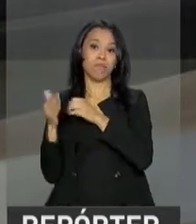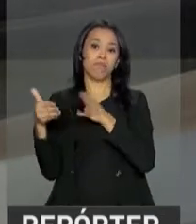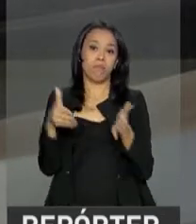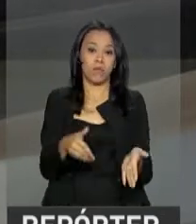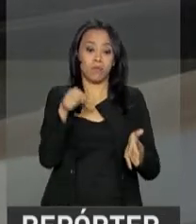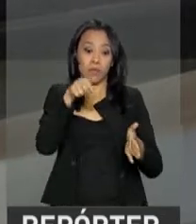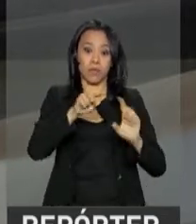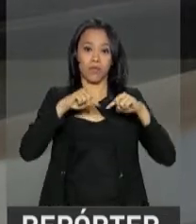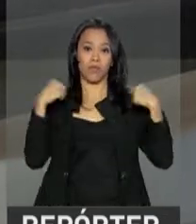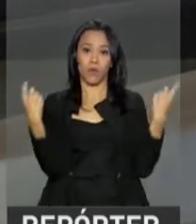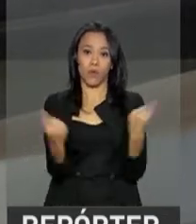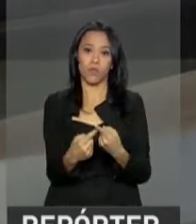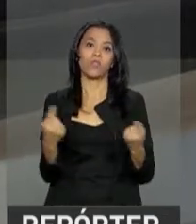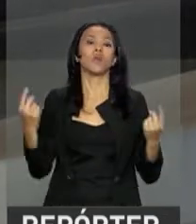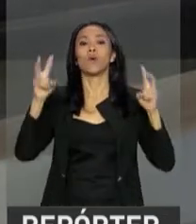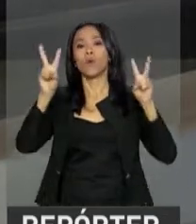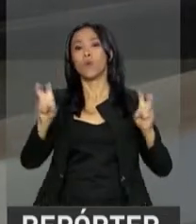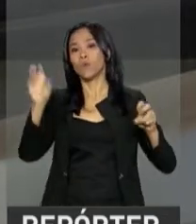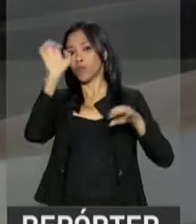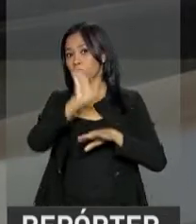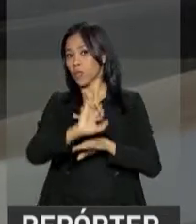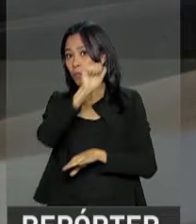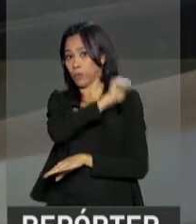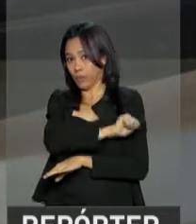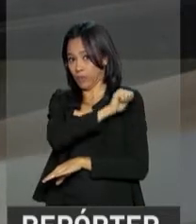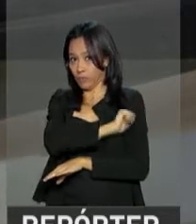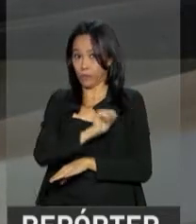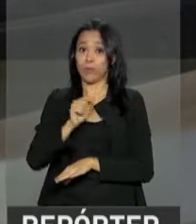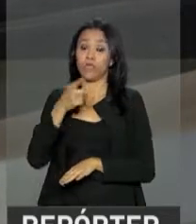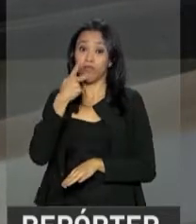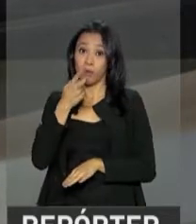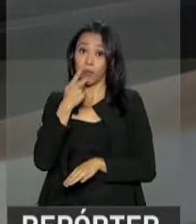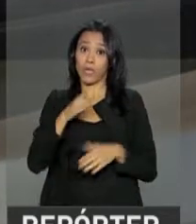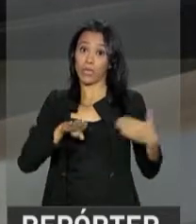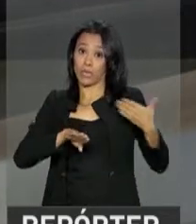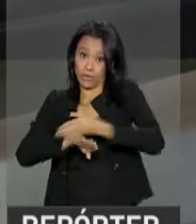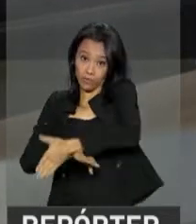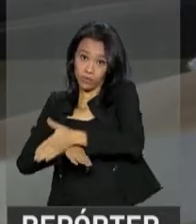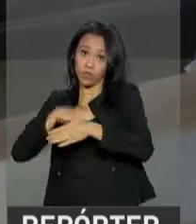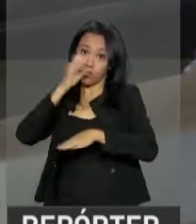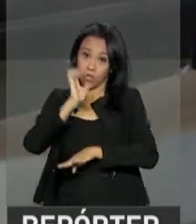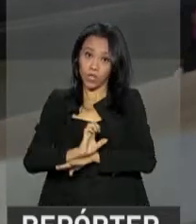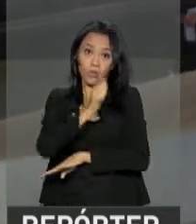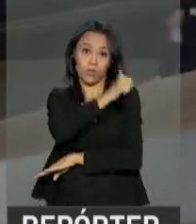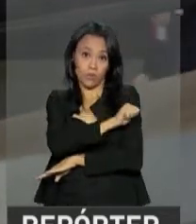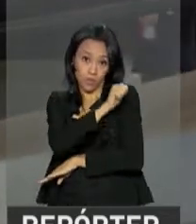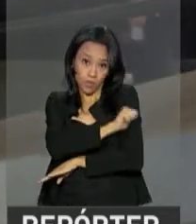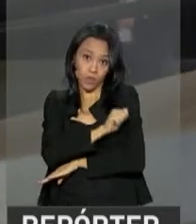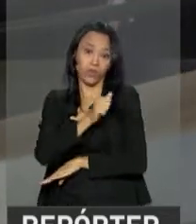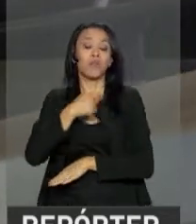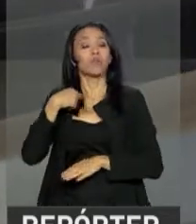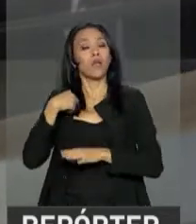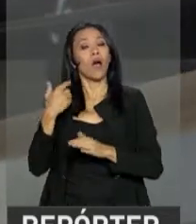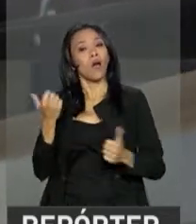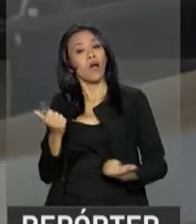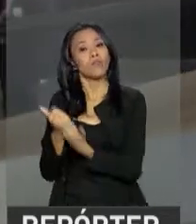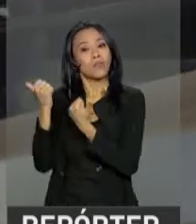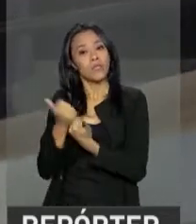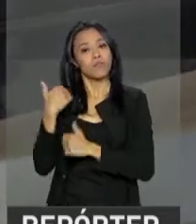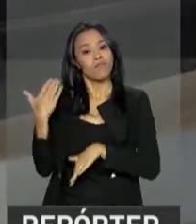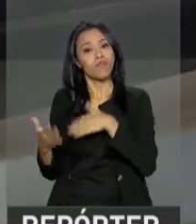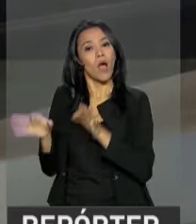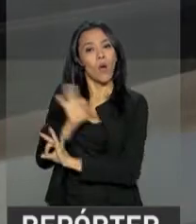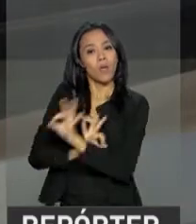sobre o rio de janeiro e disse que a intervenção está reconstruindo as forças de segurança do